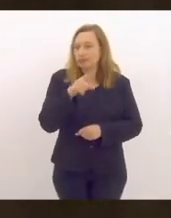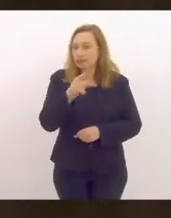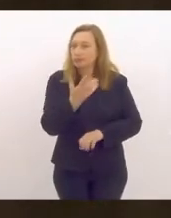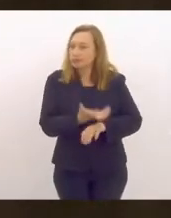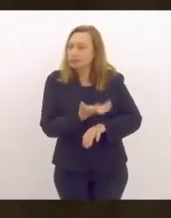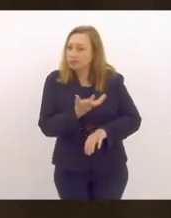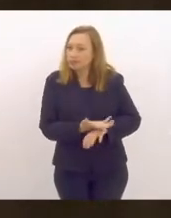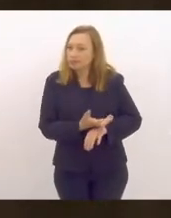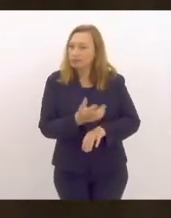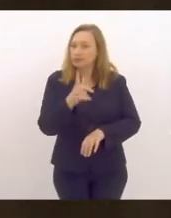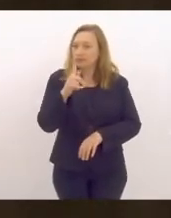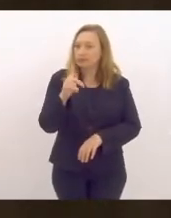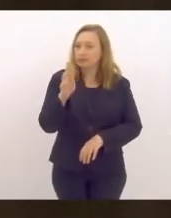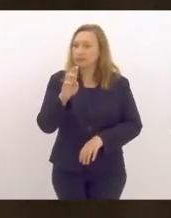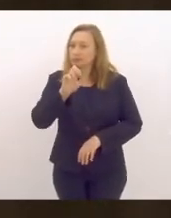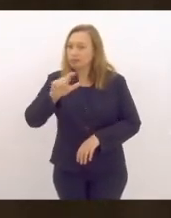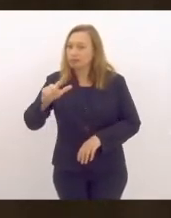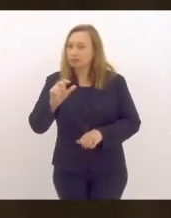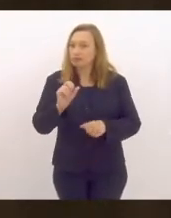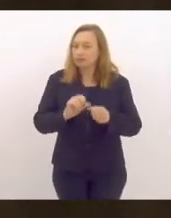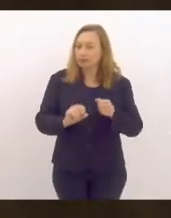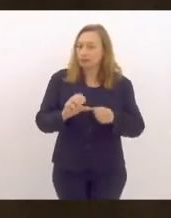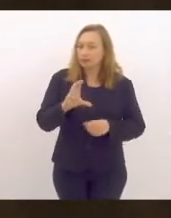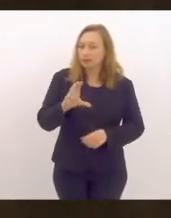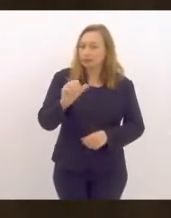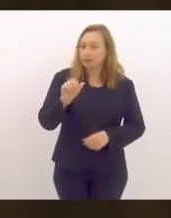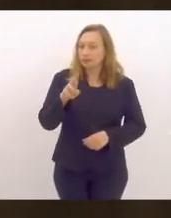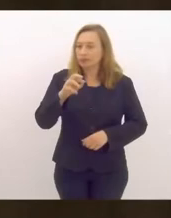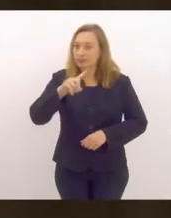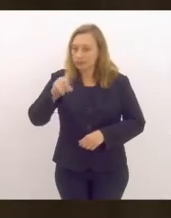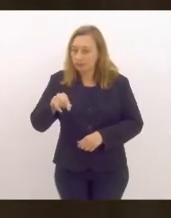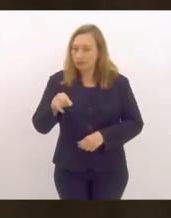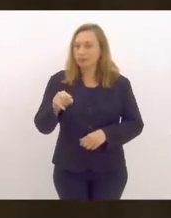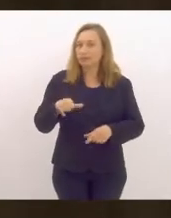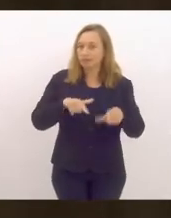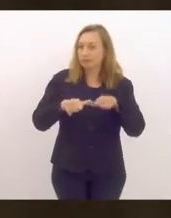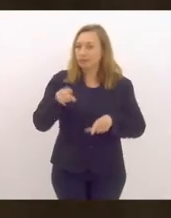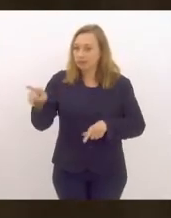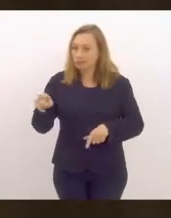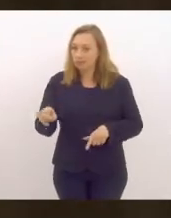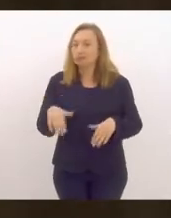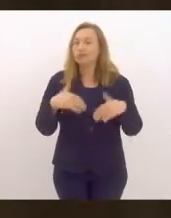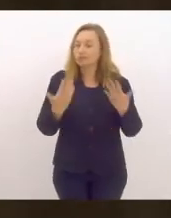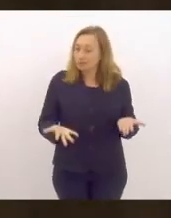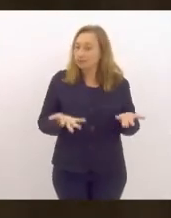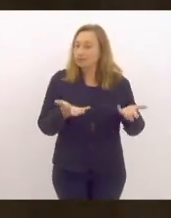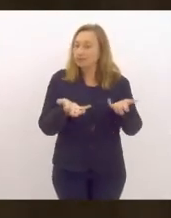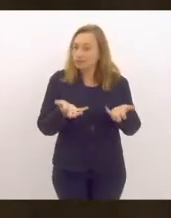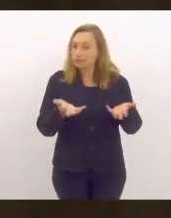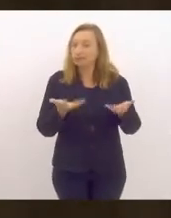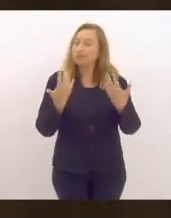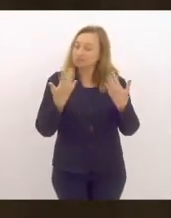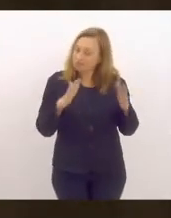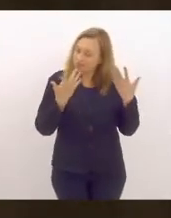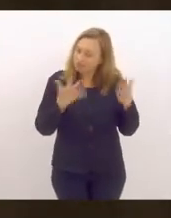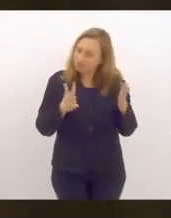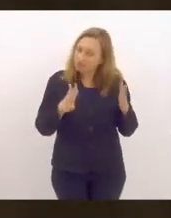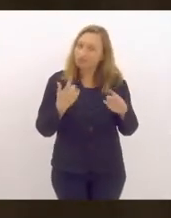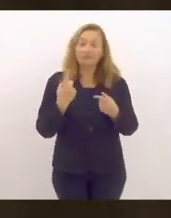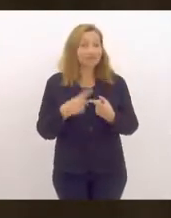Praça General Osório, fazendo acarajé, trabalhando na barraca do acarajé. Então, eu quero celebrar,